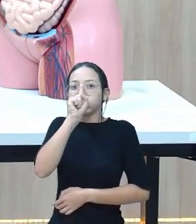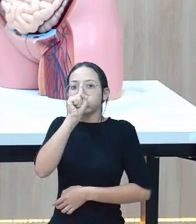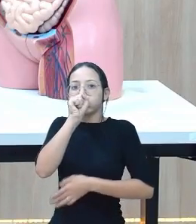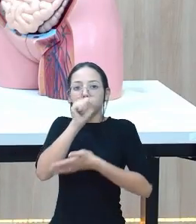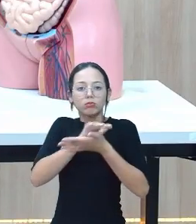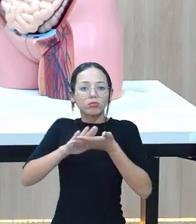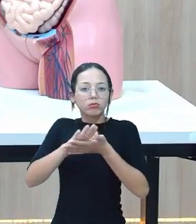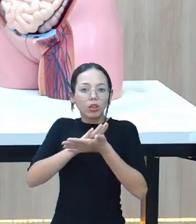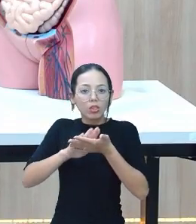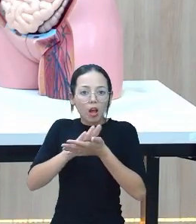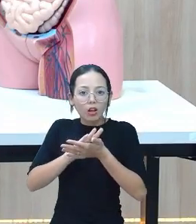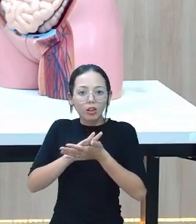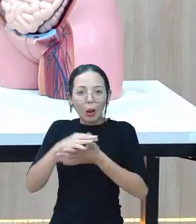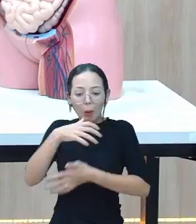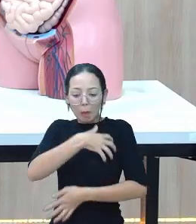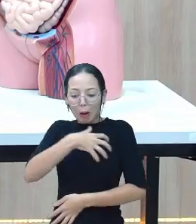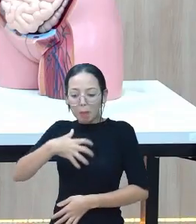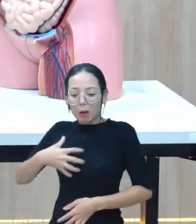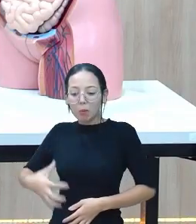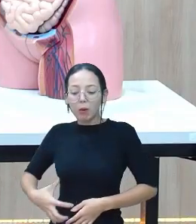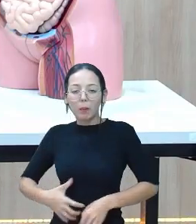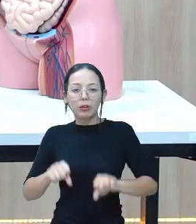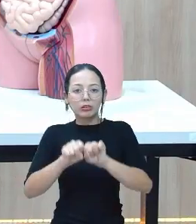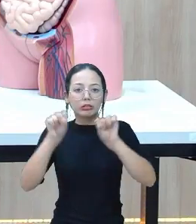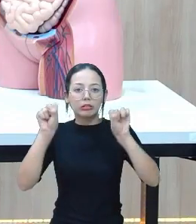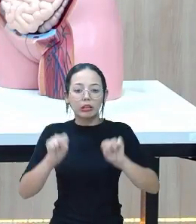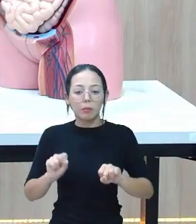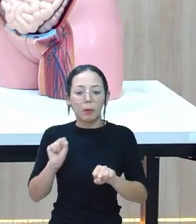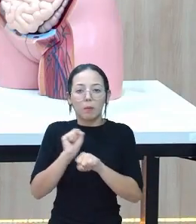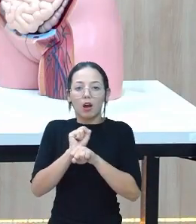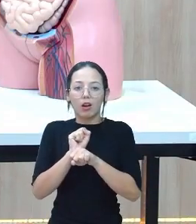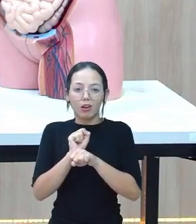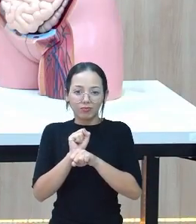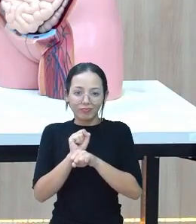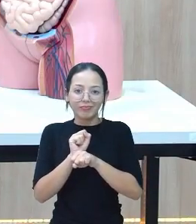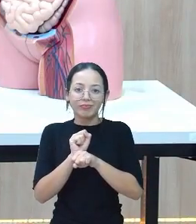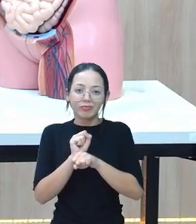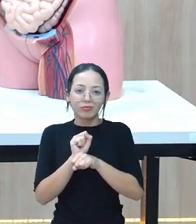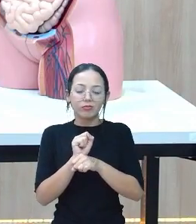Então, depois, todos os nossos sistemas iriam parar.